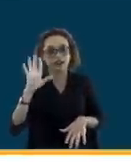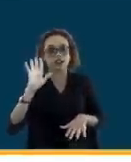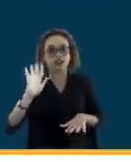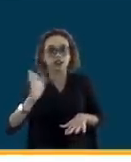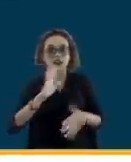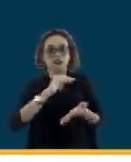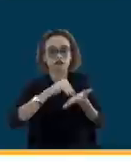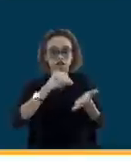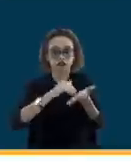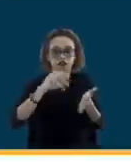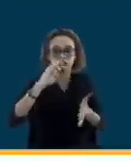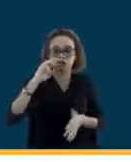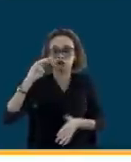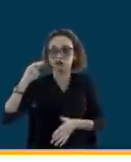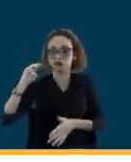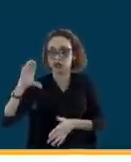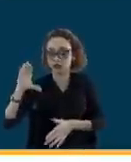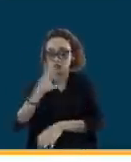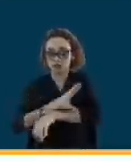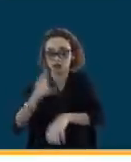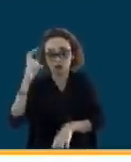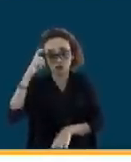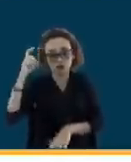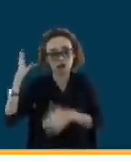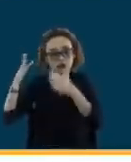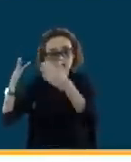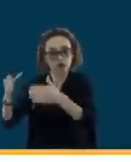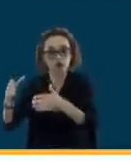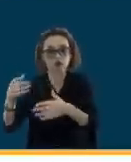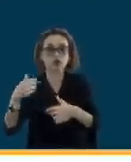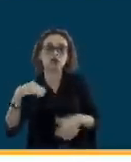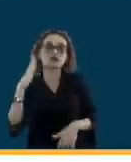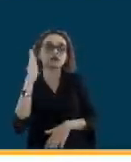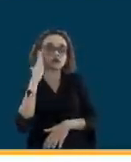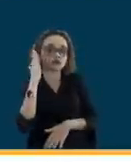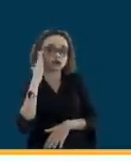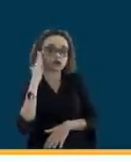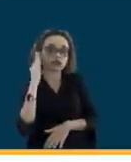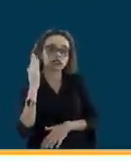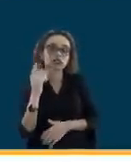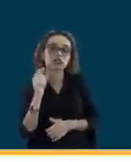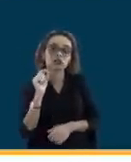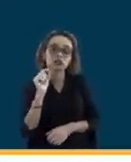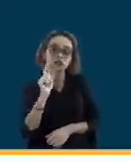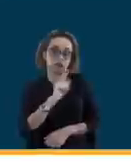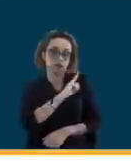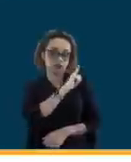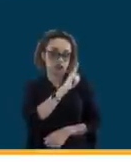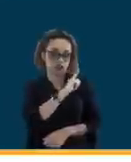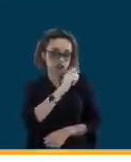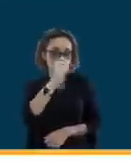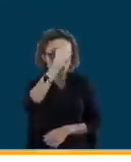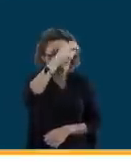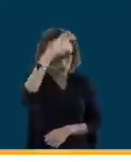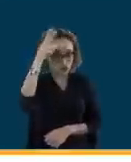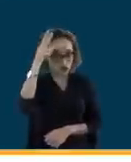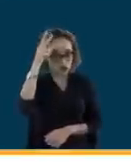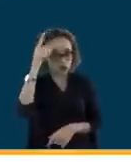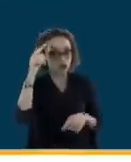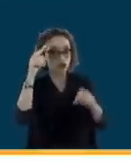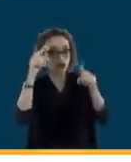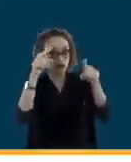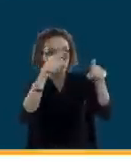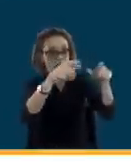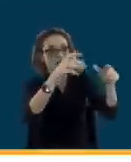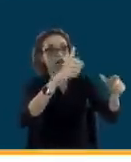Ministério da Cultura. Então, eu sei que a maioria dos que estão nos vendo aqui, que são gestores nos municípios, já tem lá o